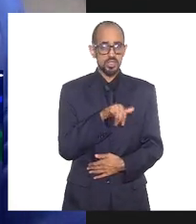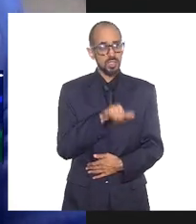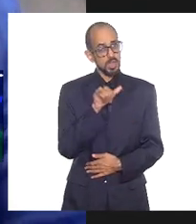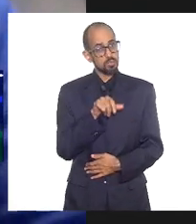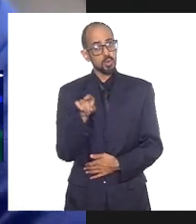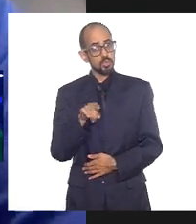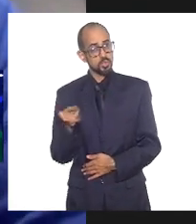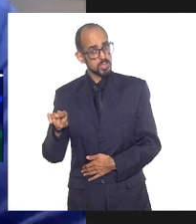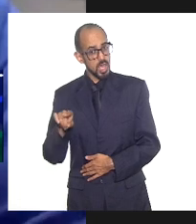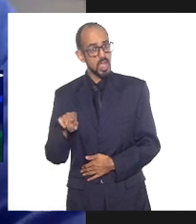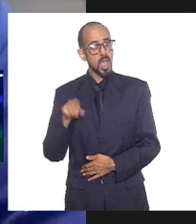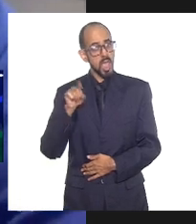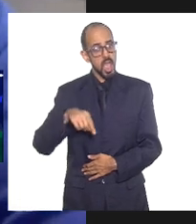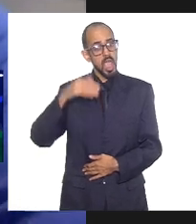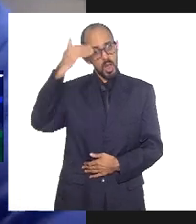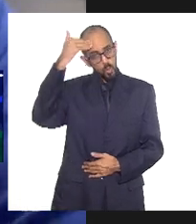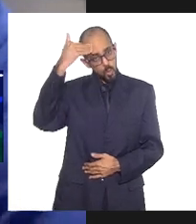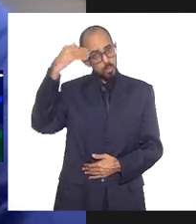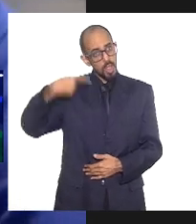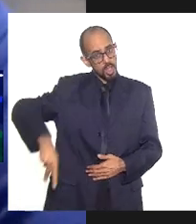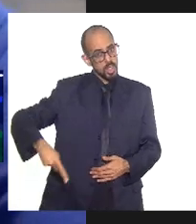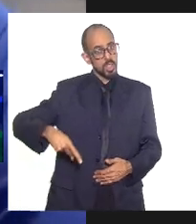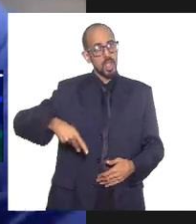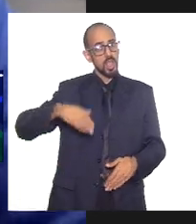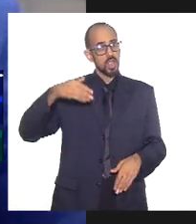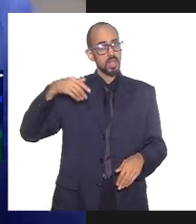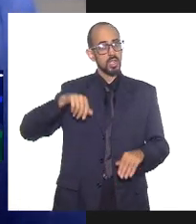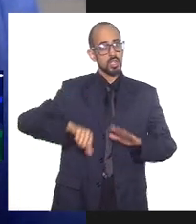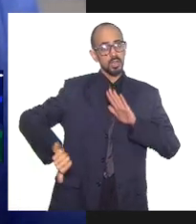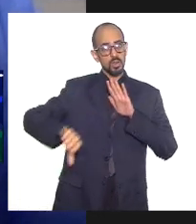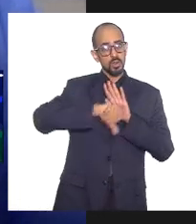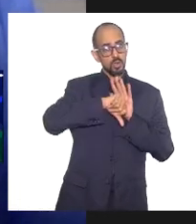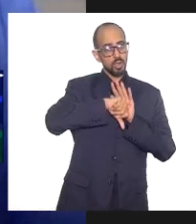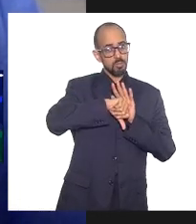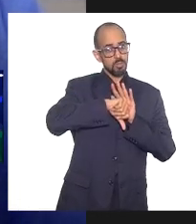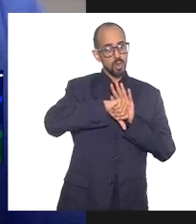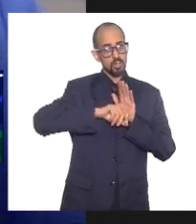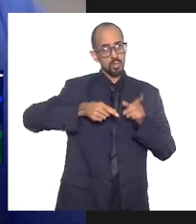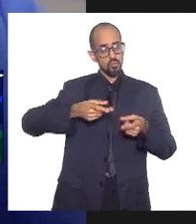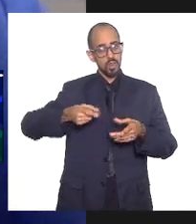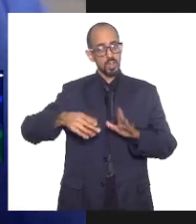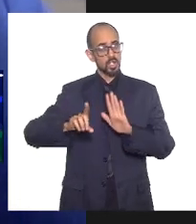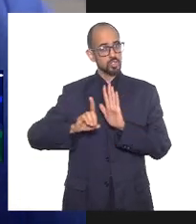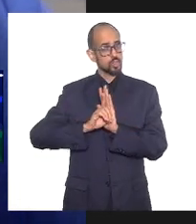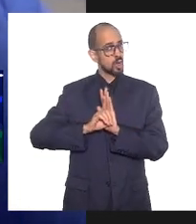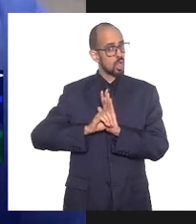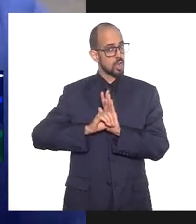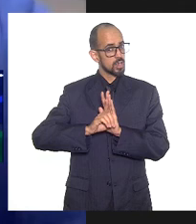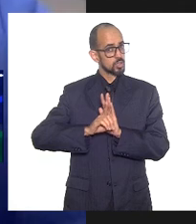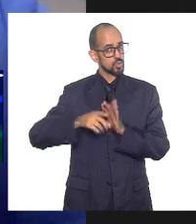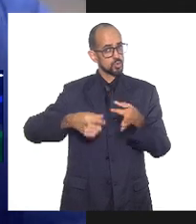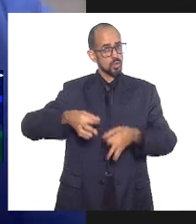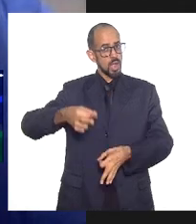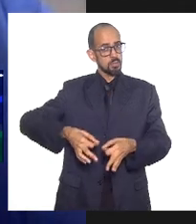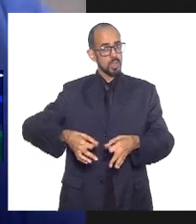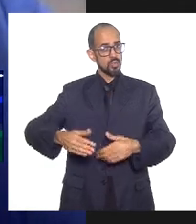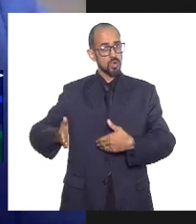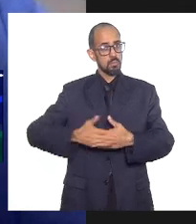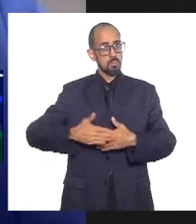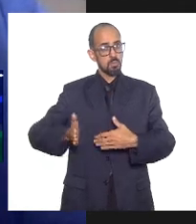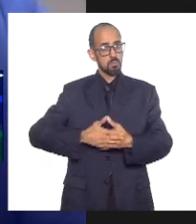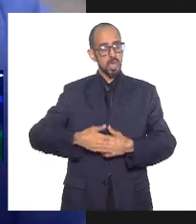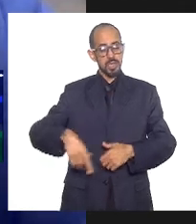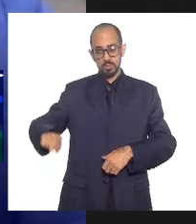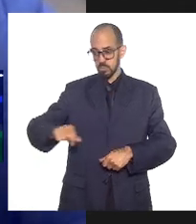ou não envolvido com o varejo do tráfico de drogas. O julgamento foi feito dentro do chão